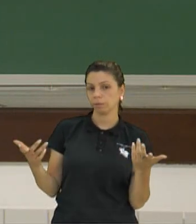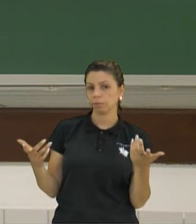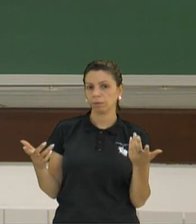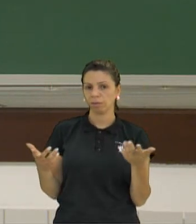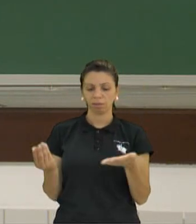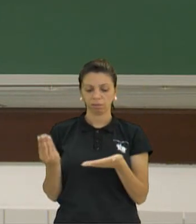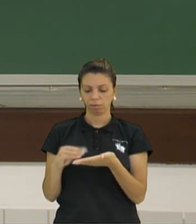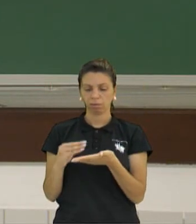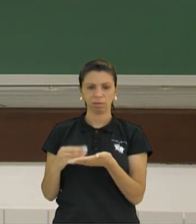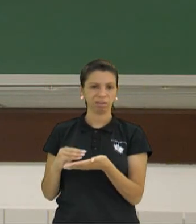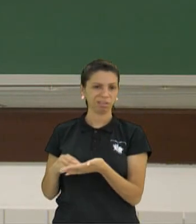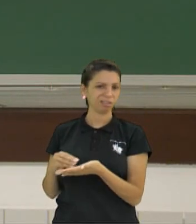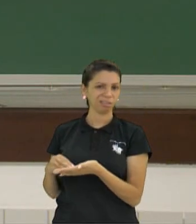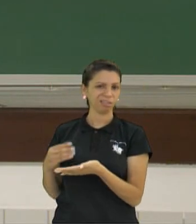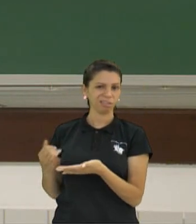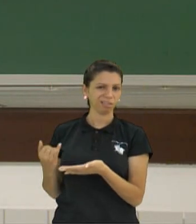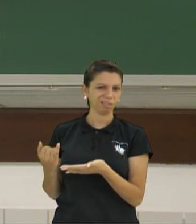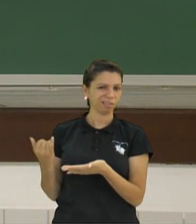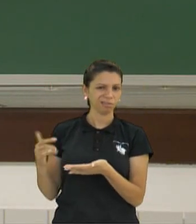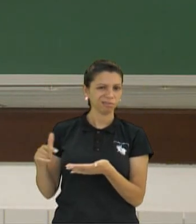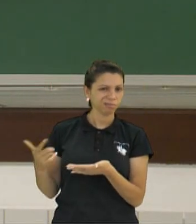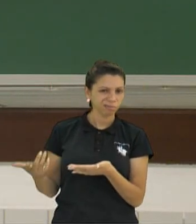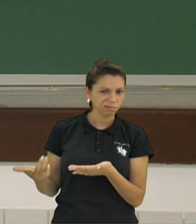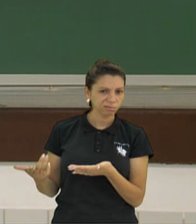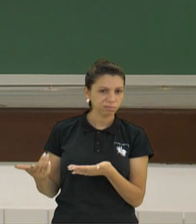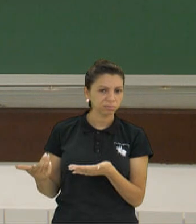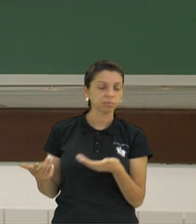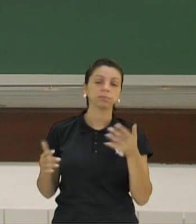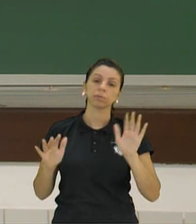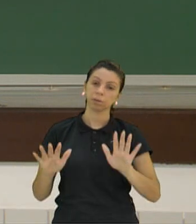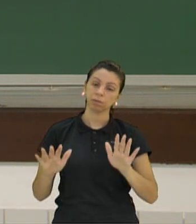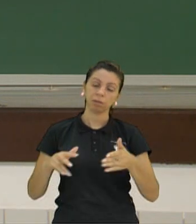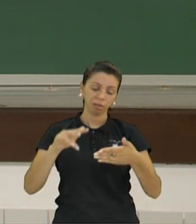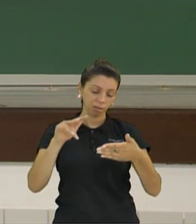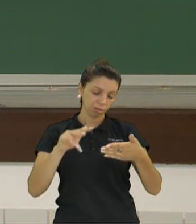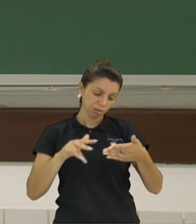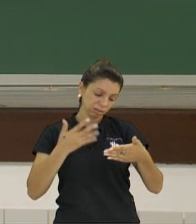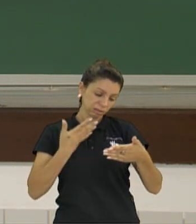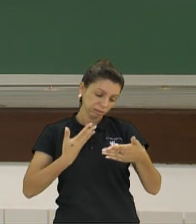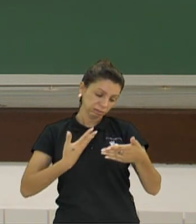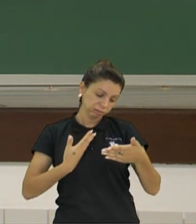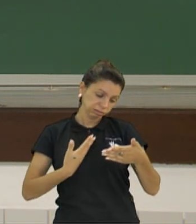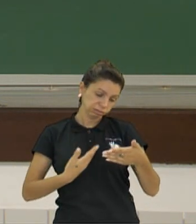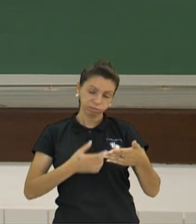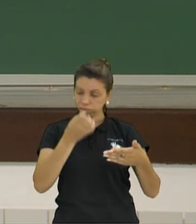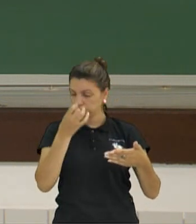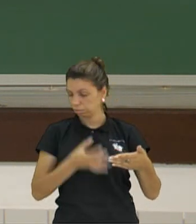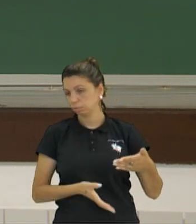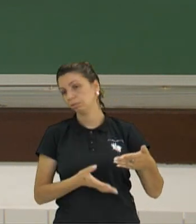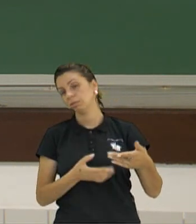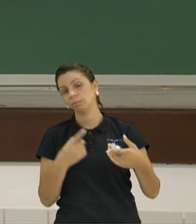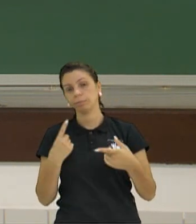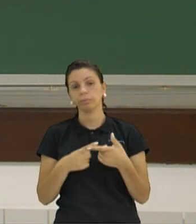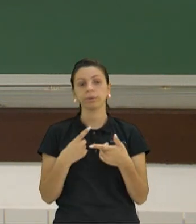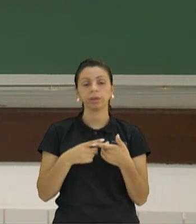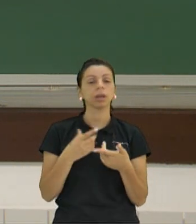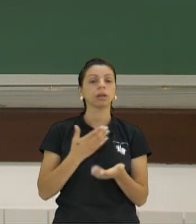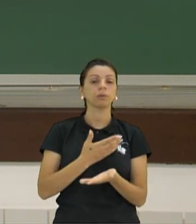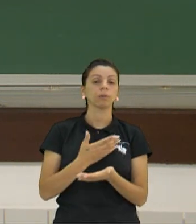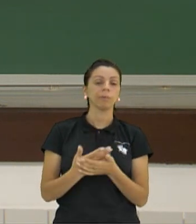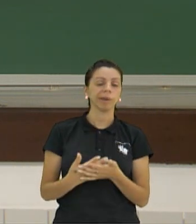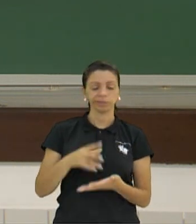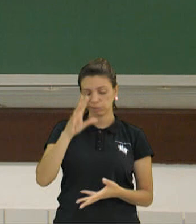colocando coisas que não são importantes ali? Seu leitor vai cansar, vai desistir, porque a hora que ele começa a ler e